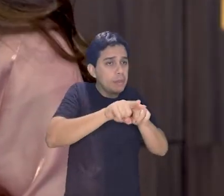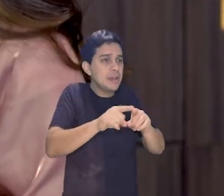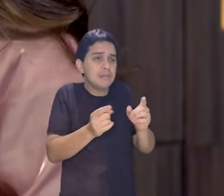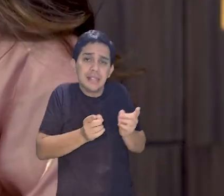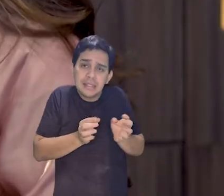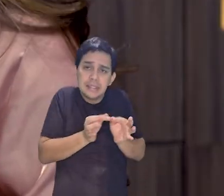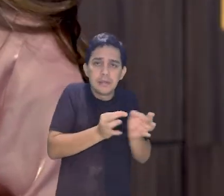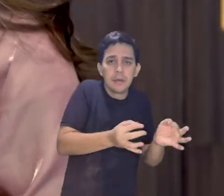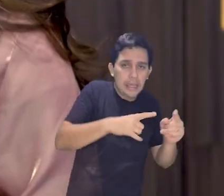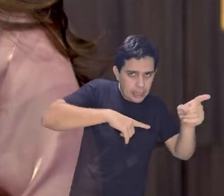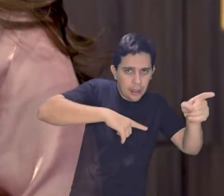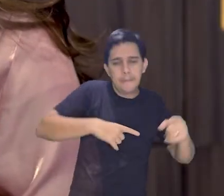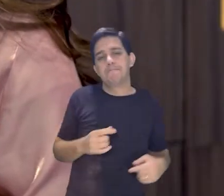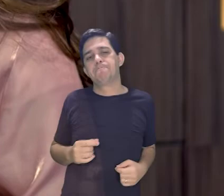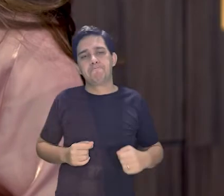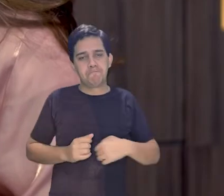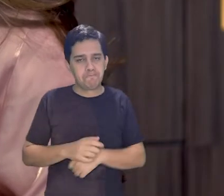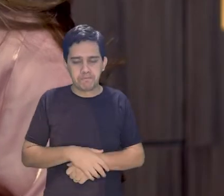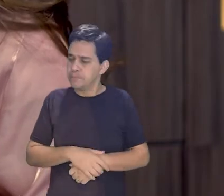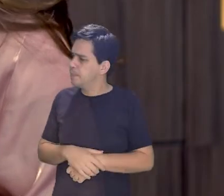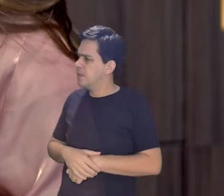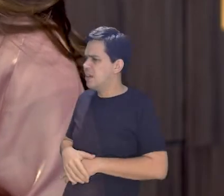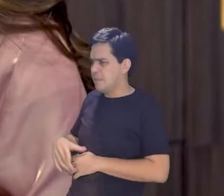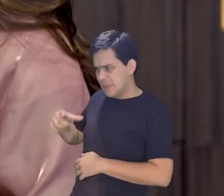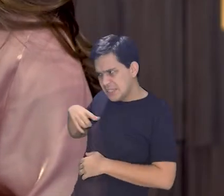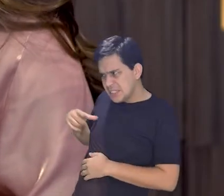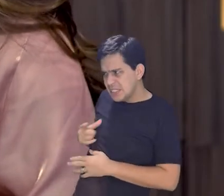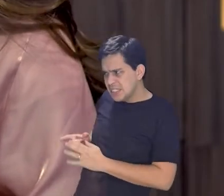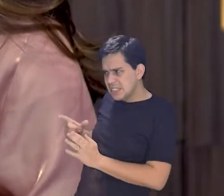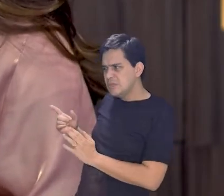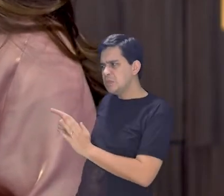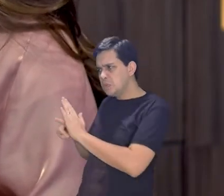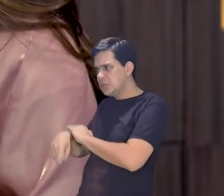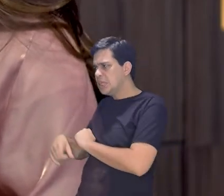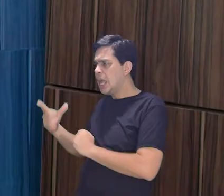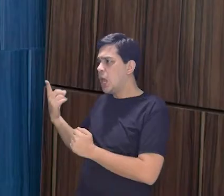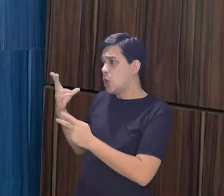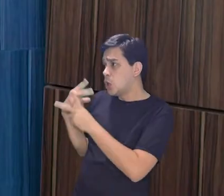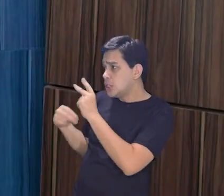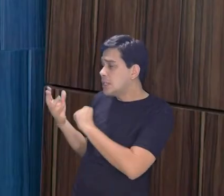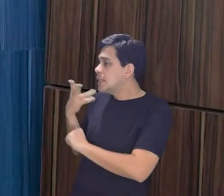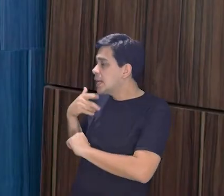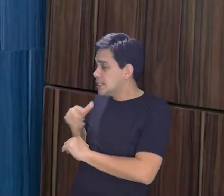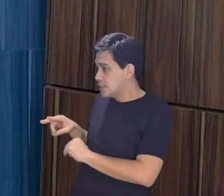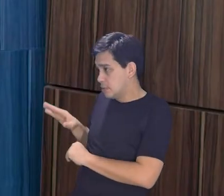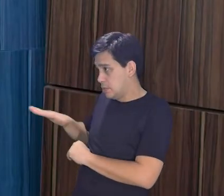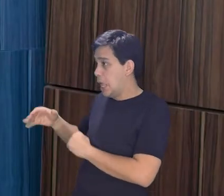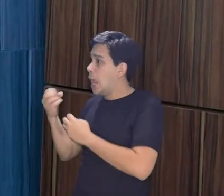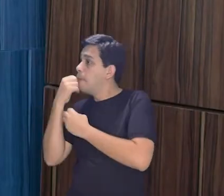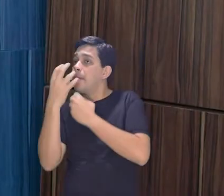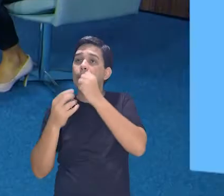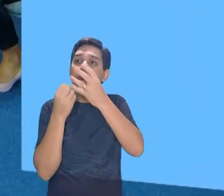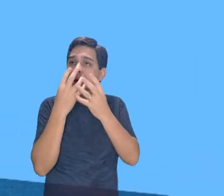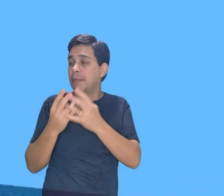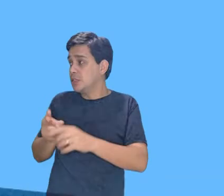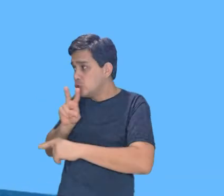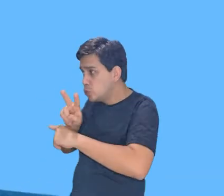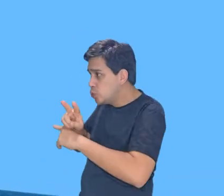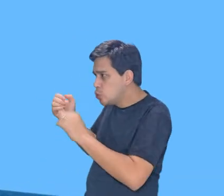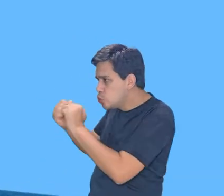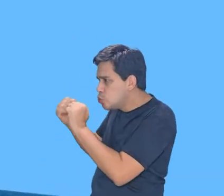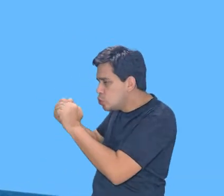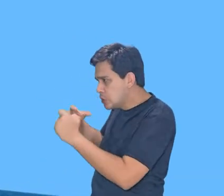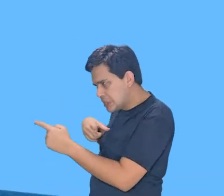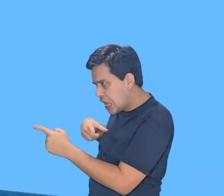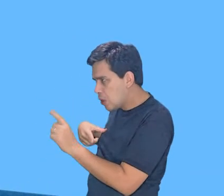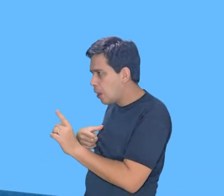acompanhamento das crianças e dos adolescentes após o processo de coleta? Sim, isso é uma preocupação grande. A gente tem a CICAV,